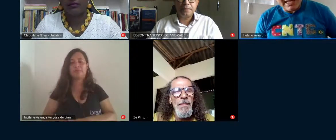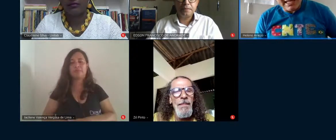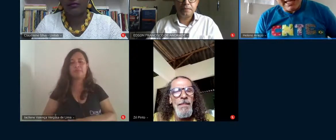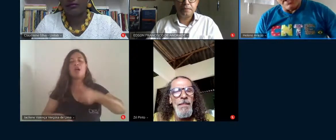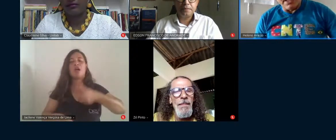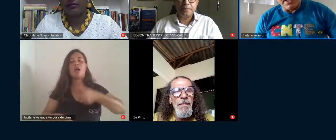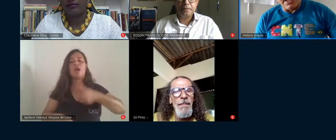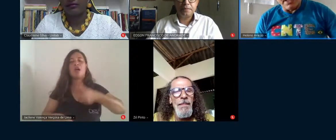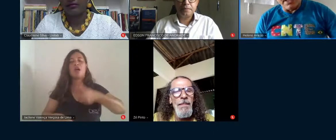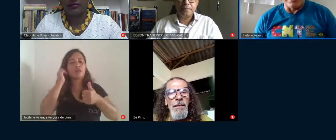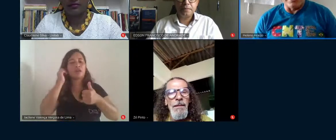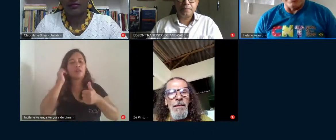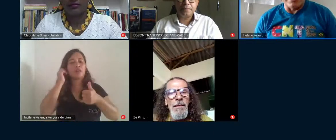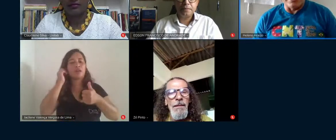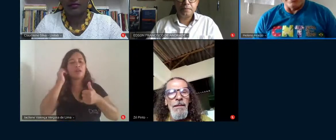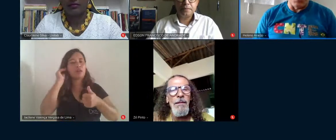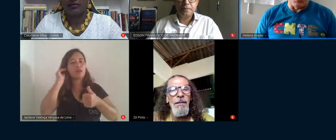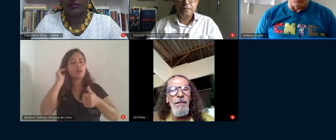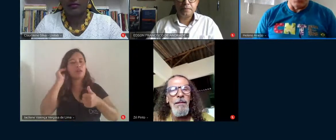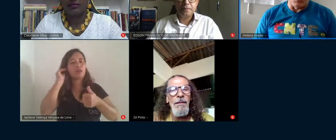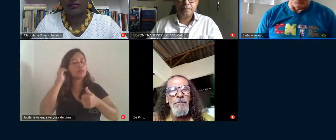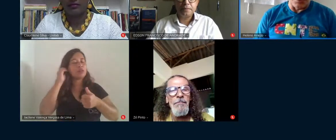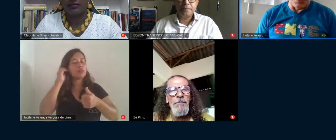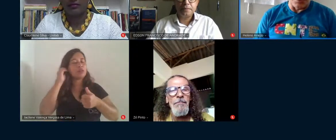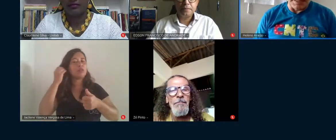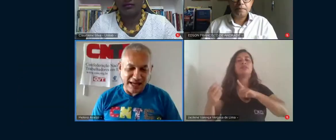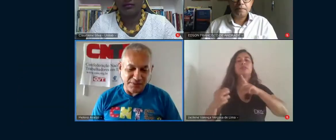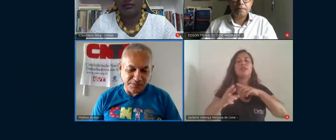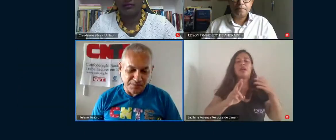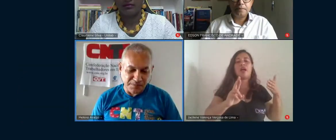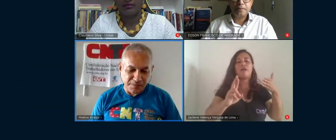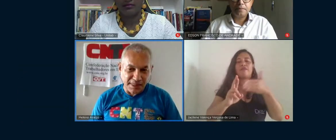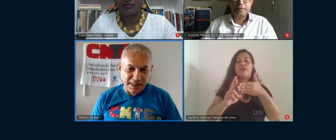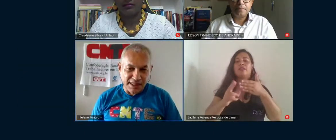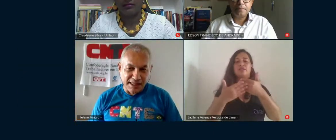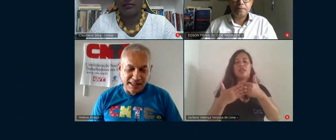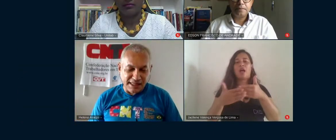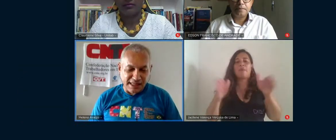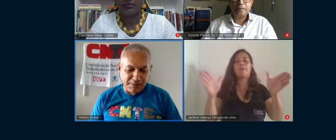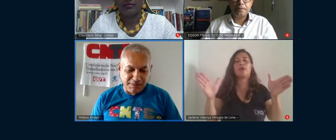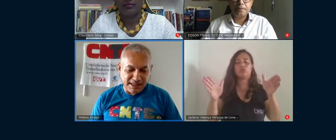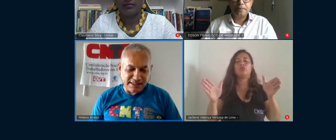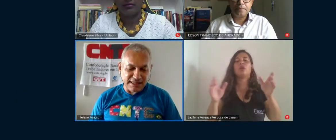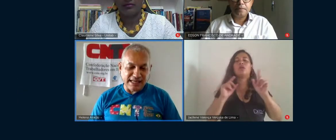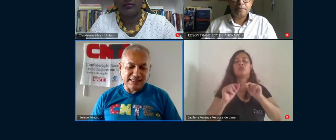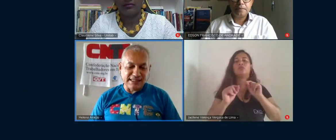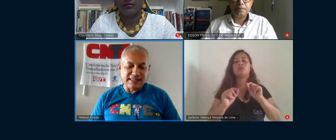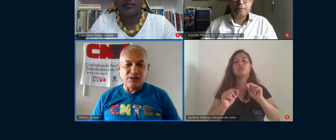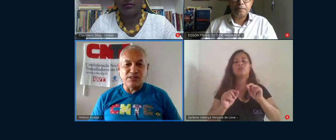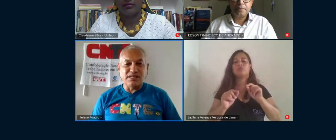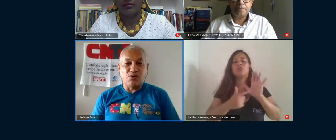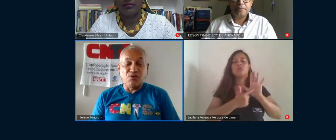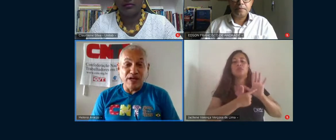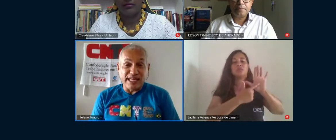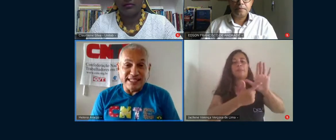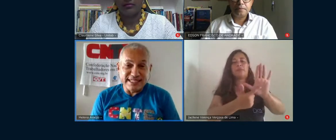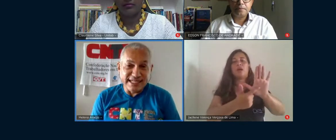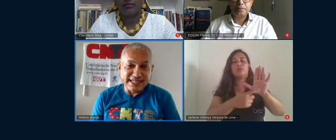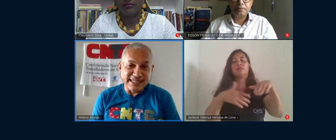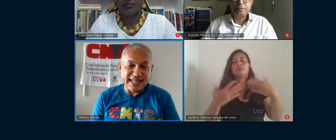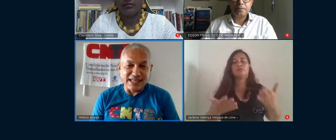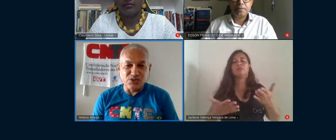delas, né, eu fiz referência na abertura do nosso seminário, e a primeira trata da nossa